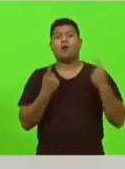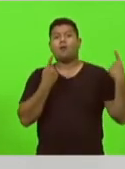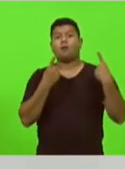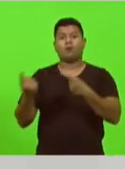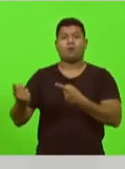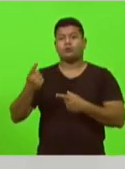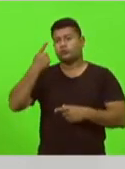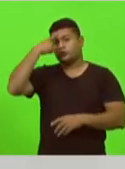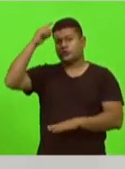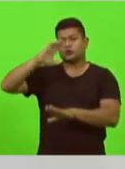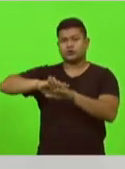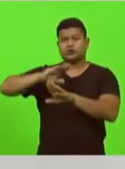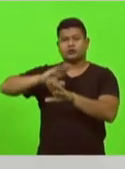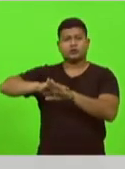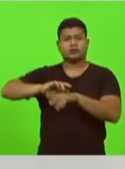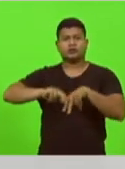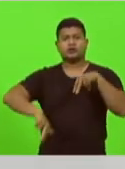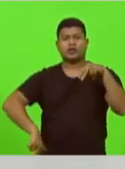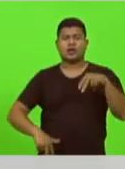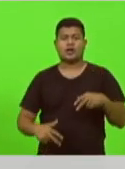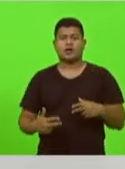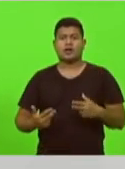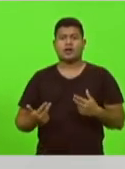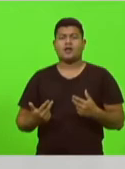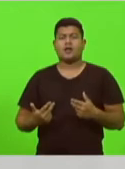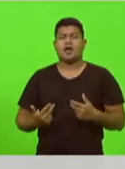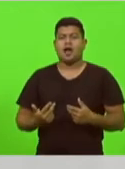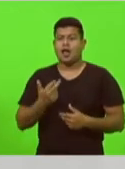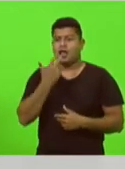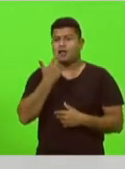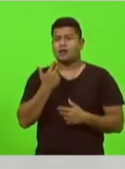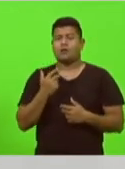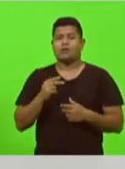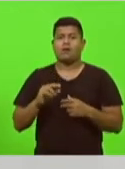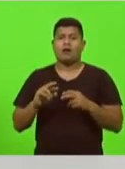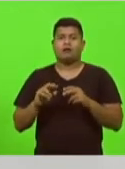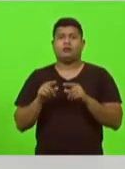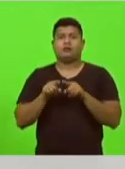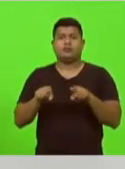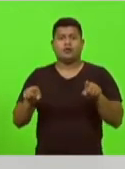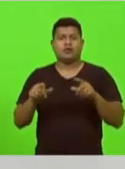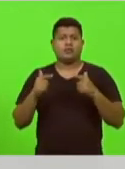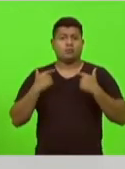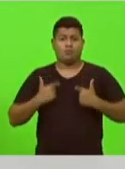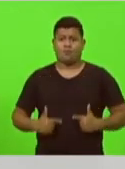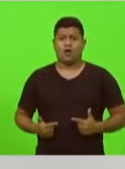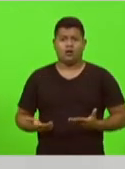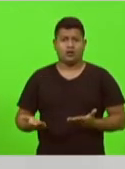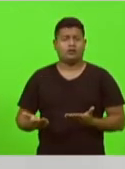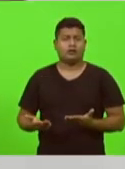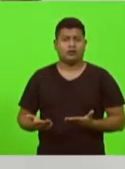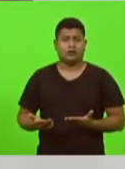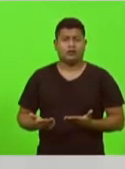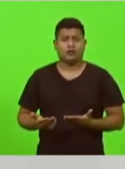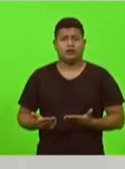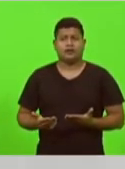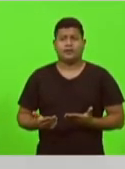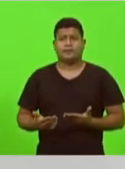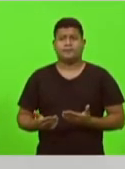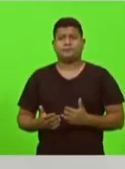gênero, contra linguagem binária, linguagem neutra, será? E não